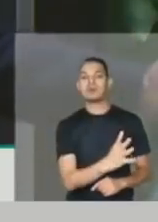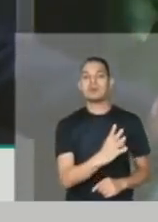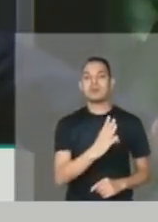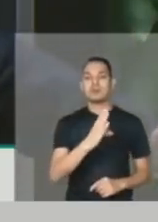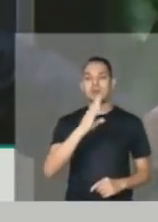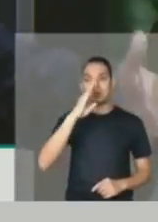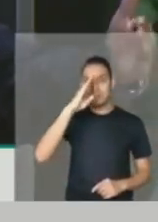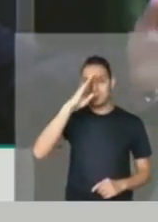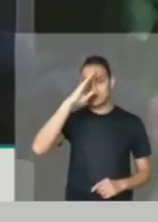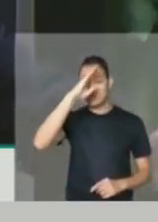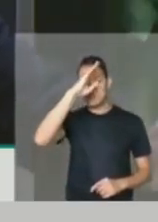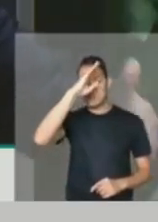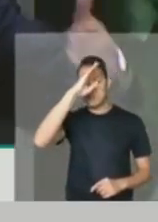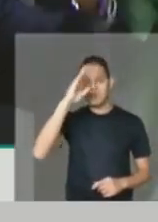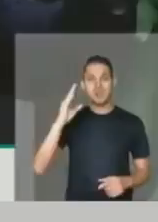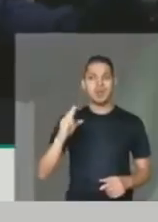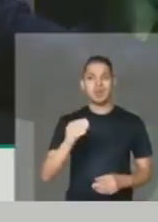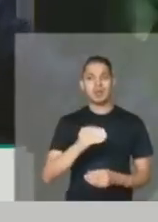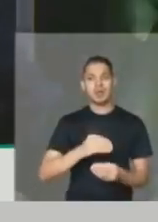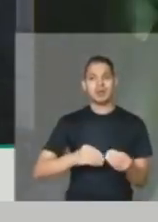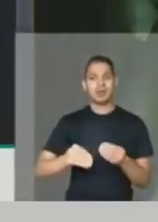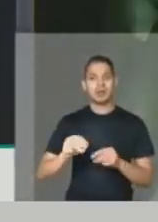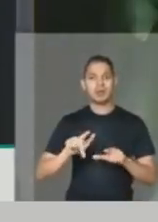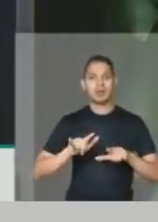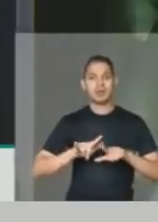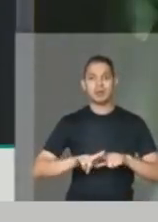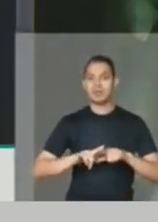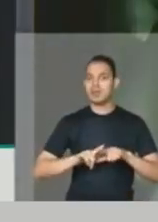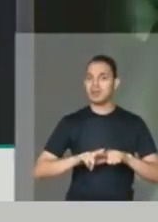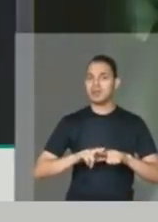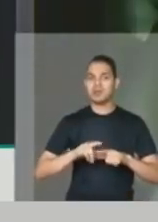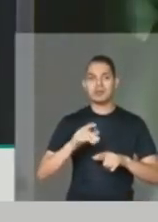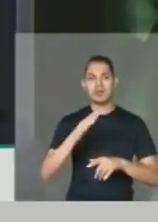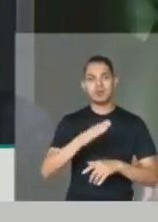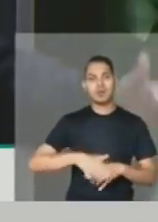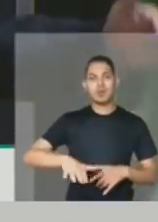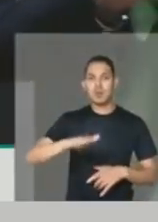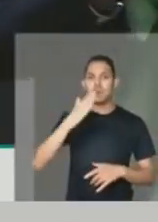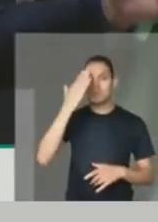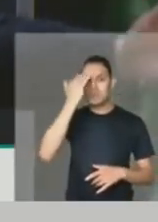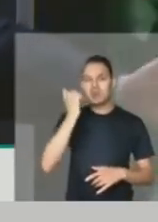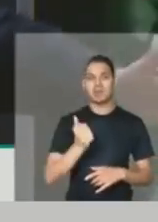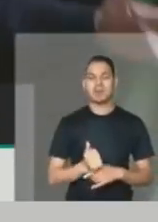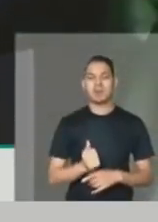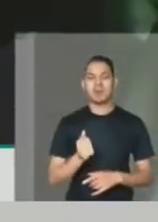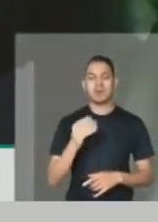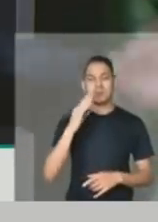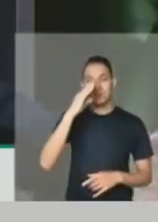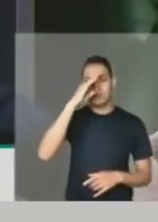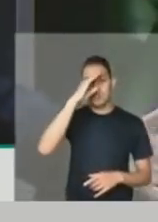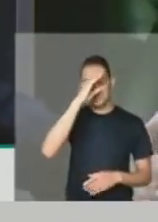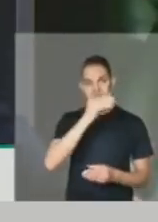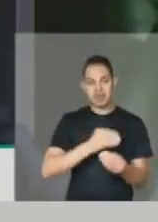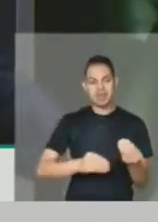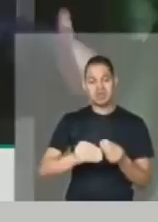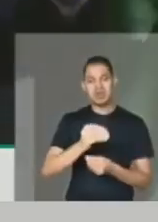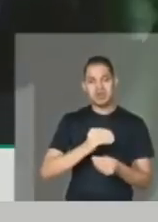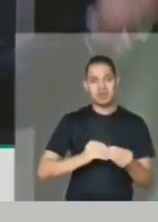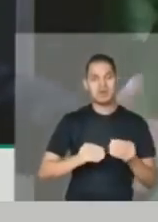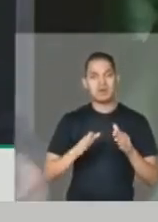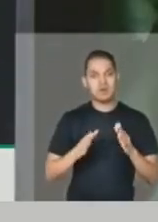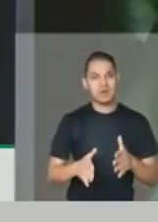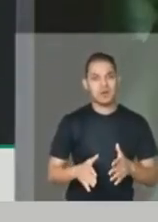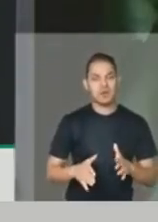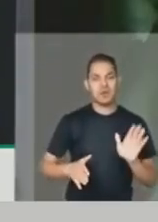Que Bolsonaro tem envolvimento com a milícia? O Brasil todo já sabia. Que Bolsonaro tem envolvimento com a bandidagem no Rio de Janeiro? O